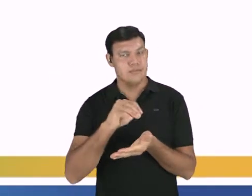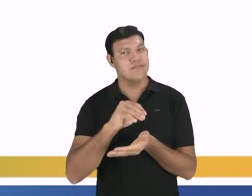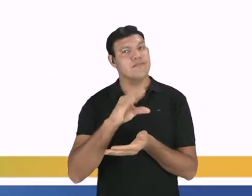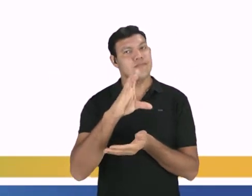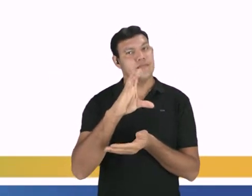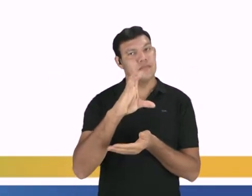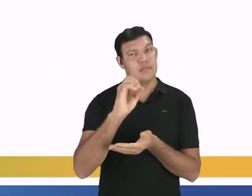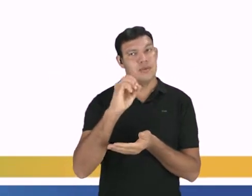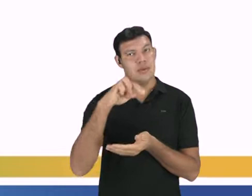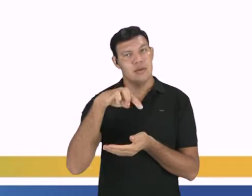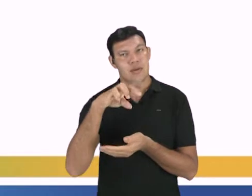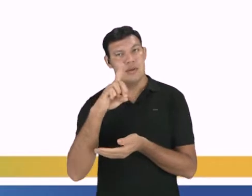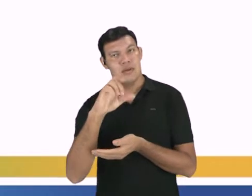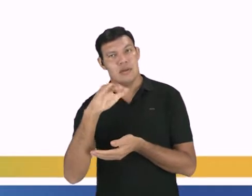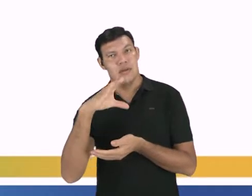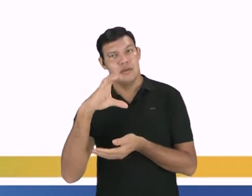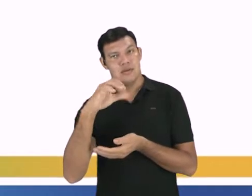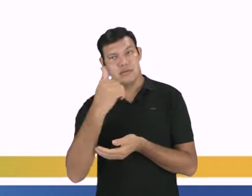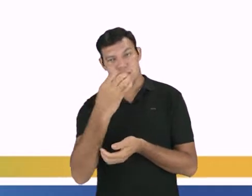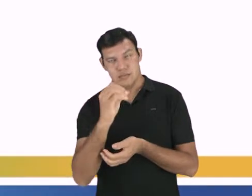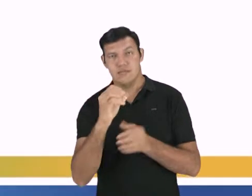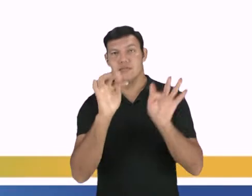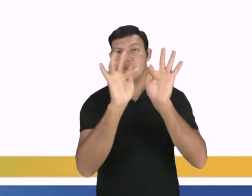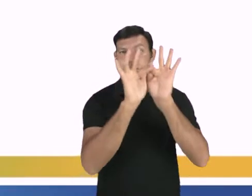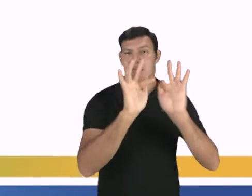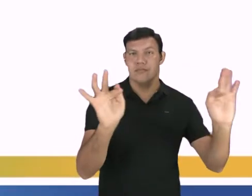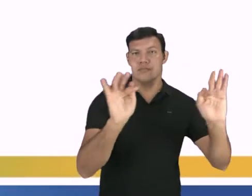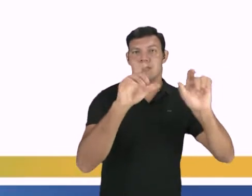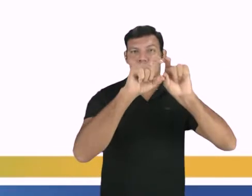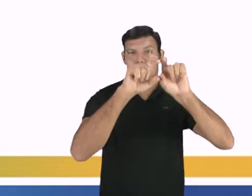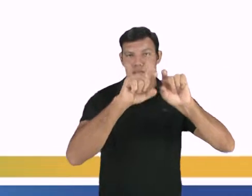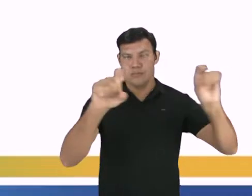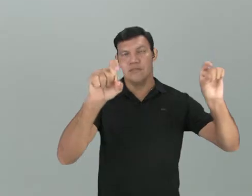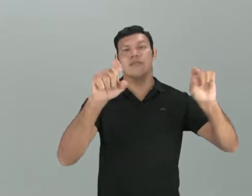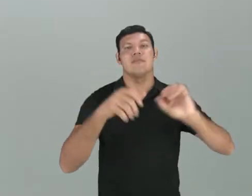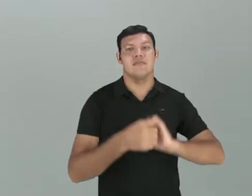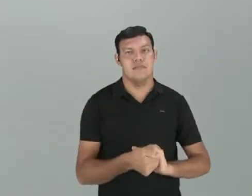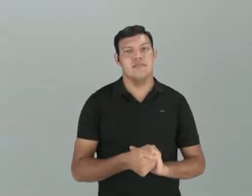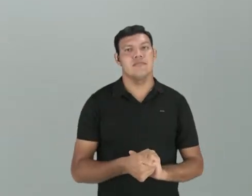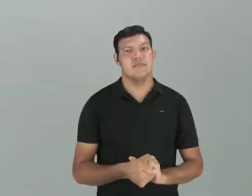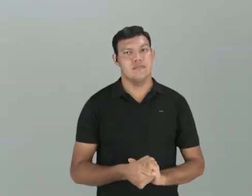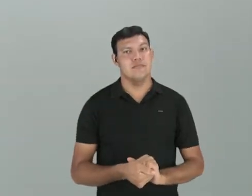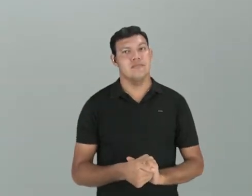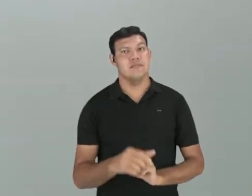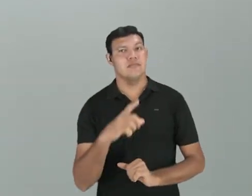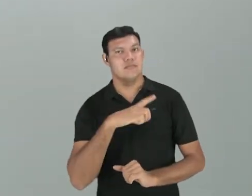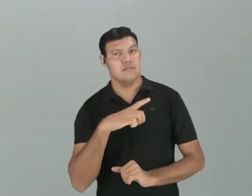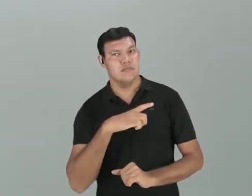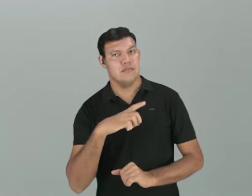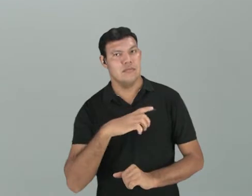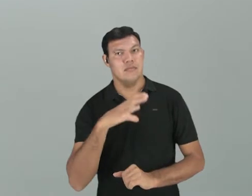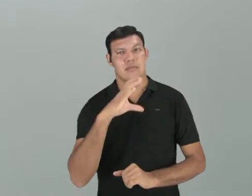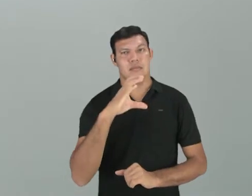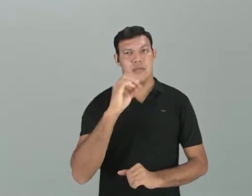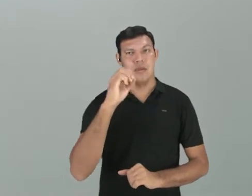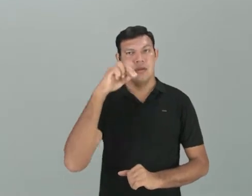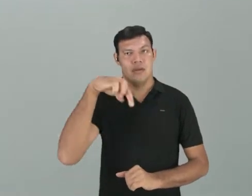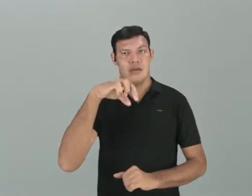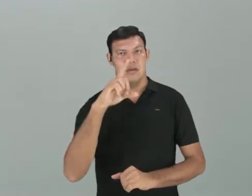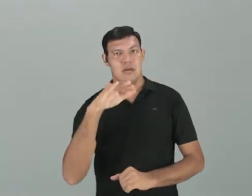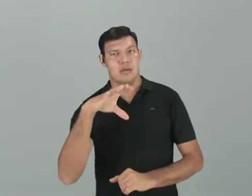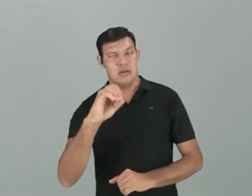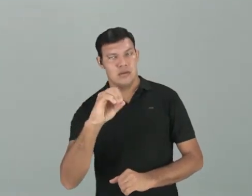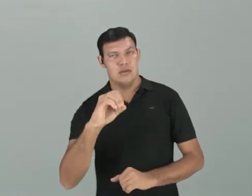Então, quando falamos de orações condicionais, teremos sempre uma condição com um